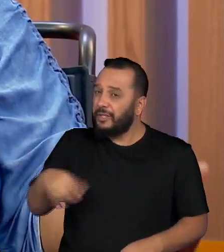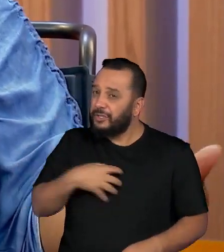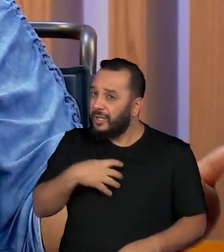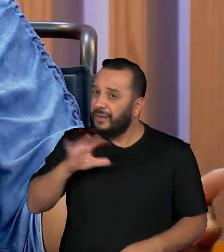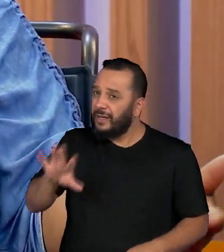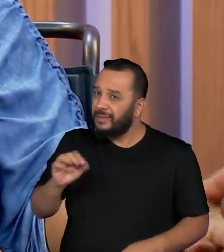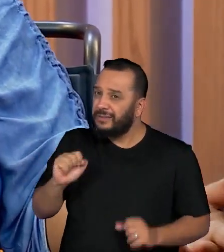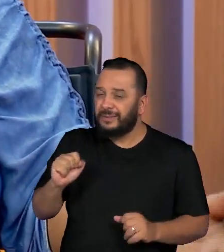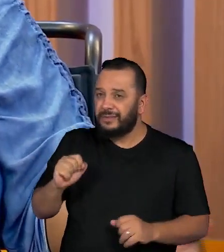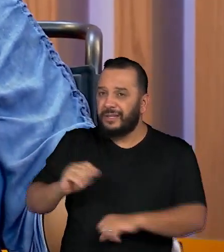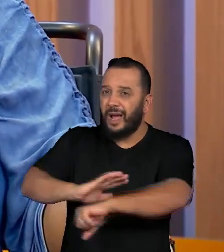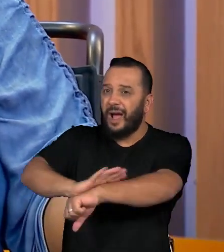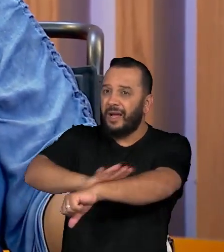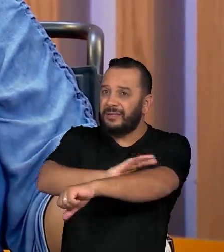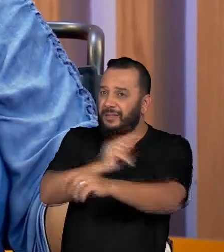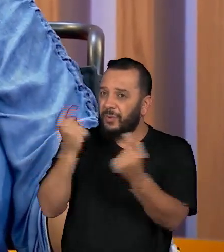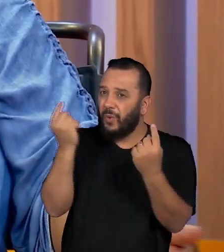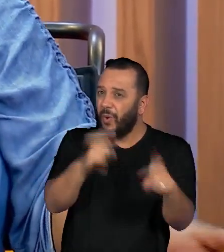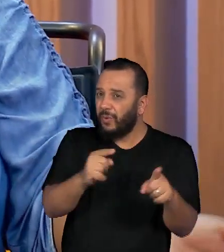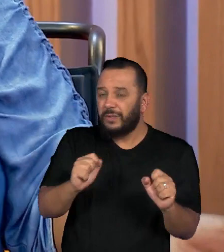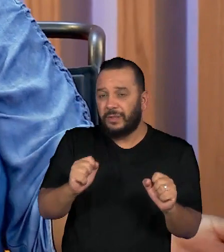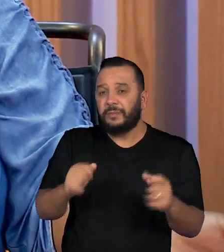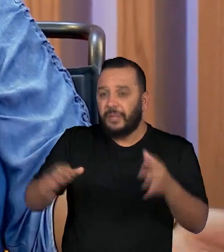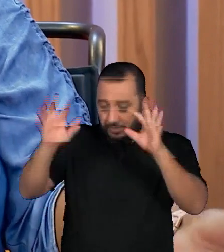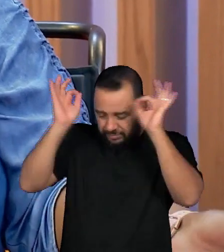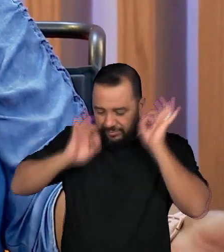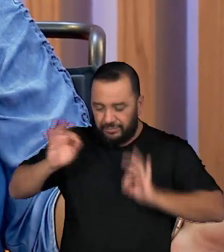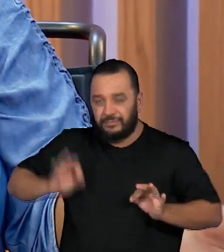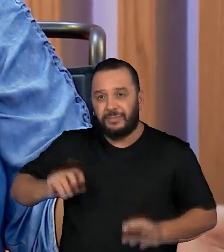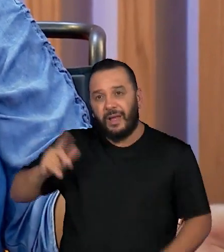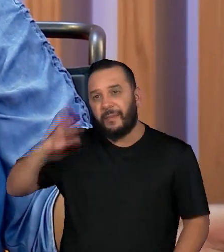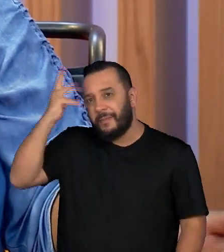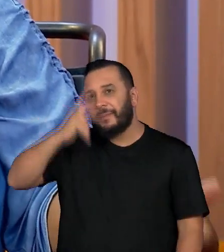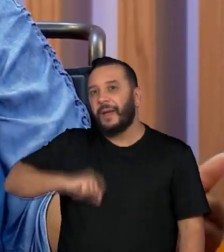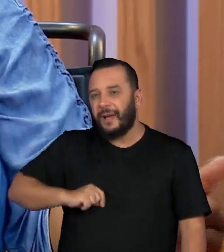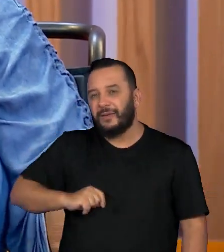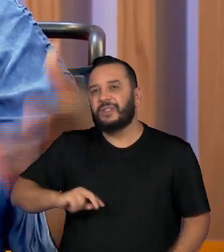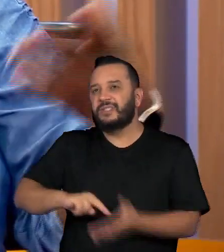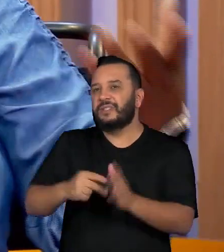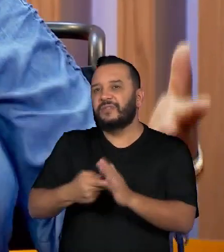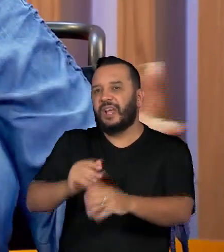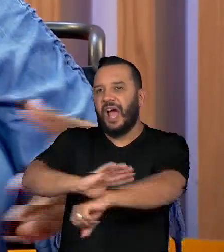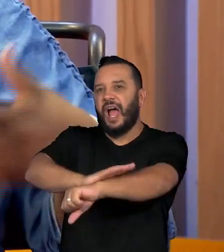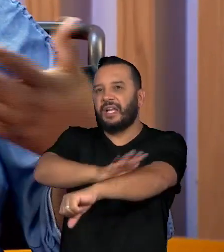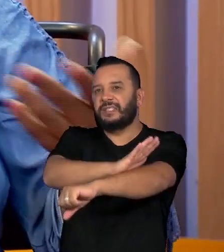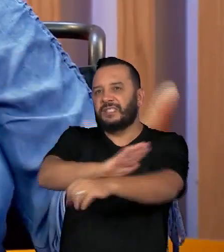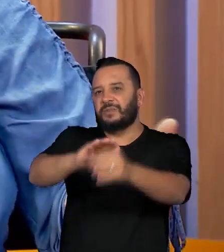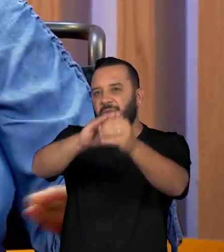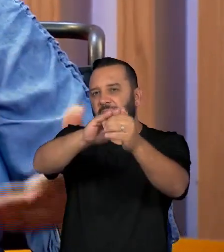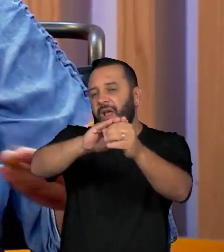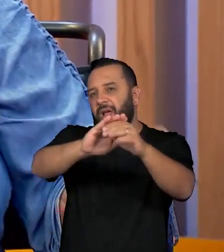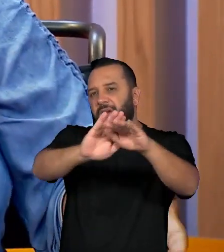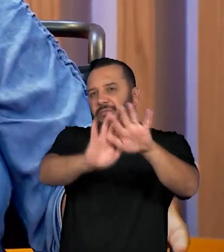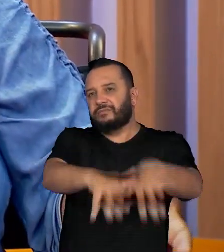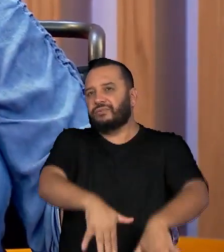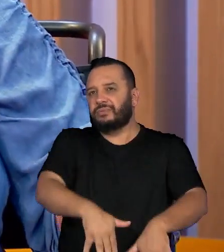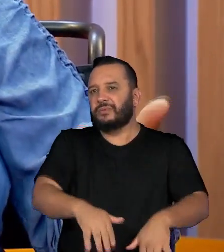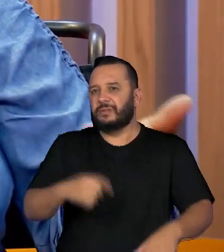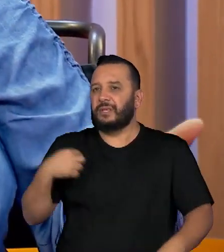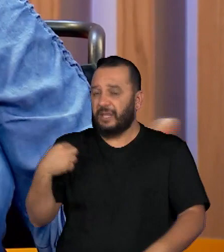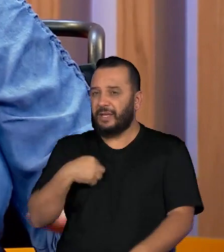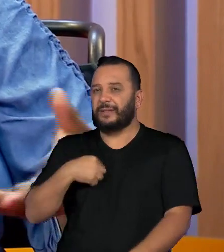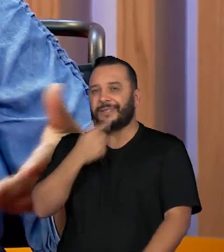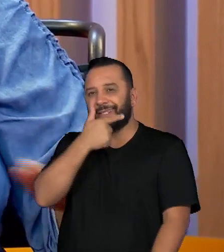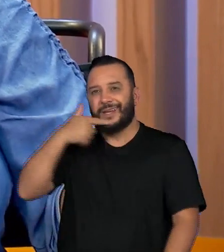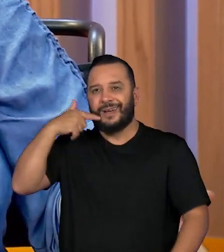Quando a gente usa isso como belo, a gente está combatendo isso. Né? A gente está saindo aí, sorrindo e mostrando que